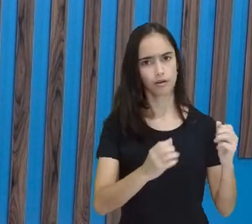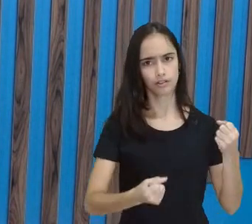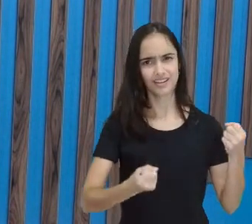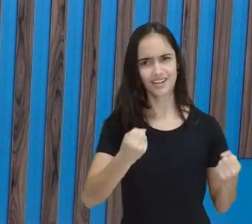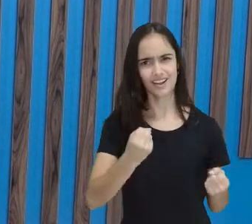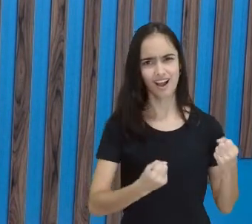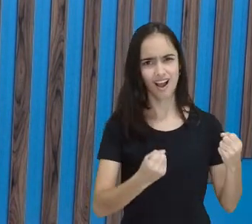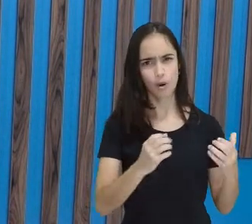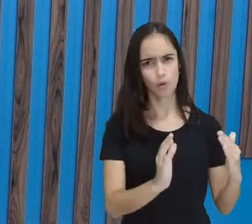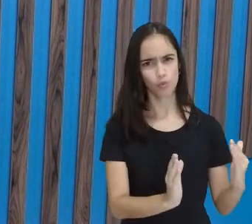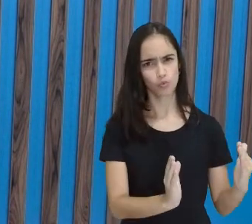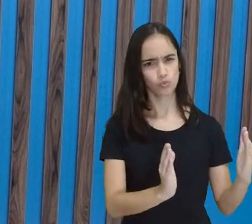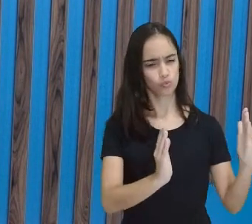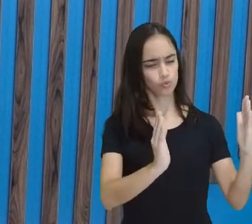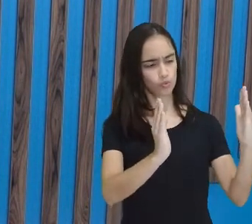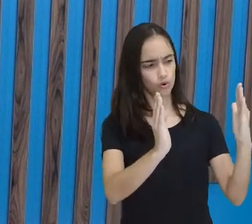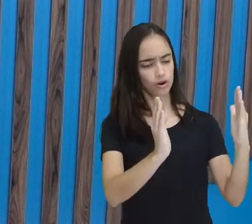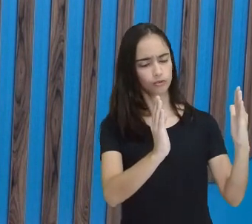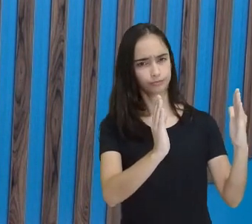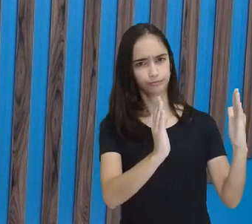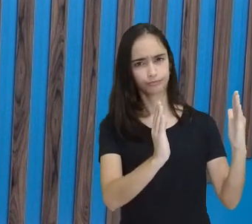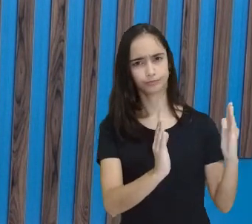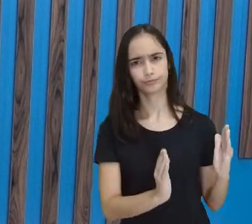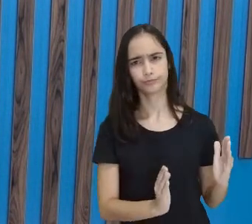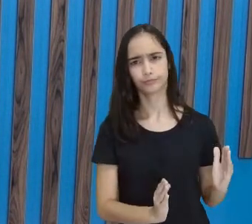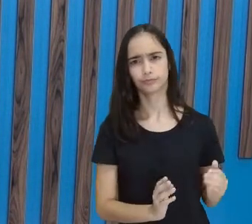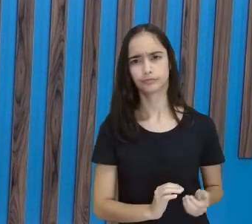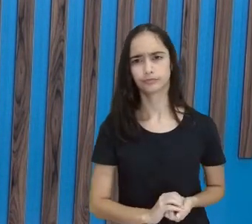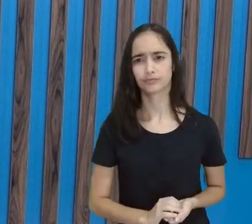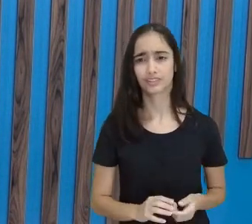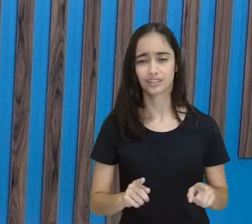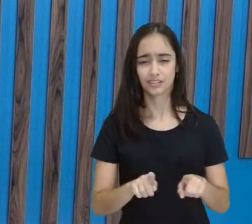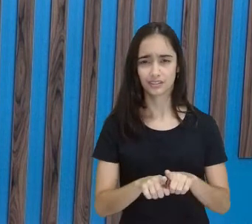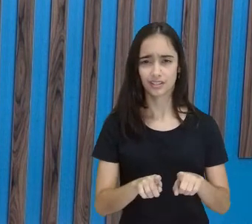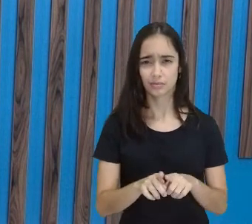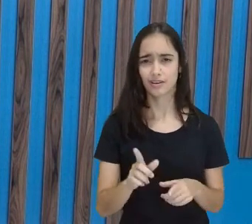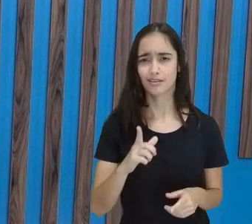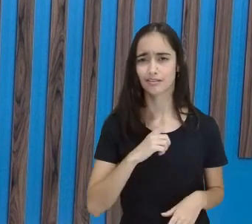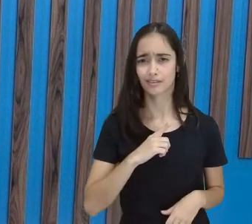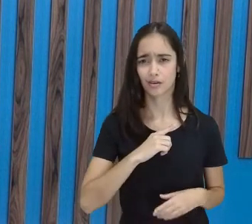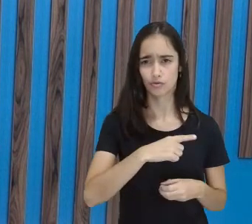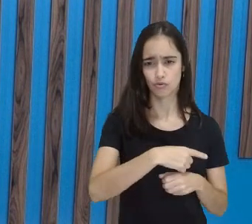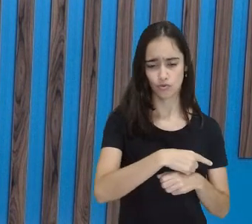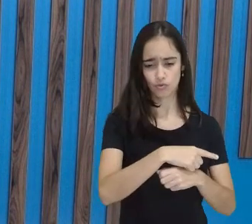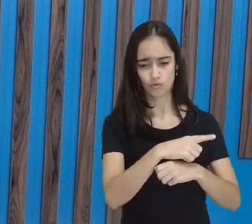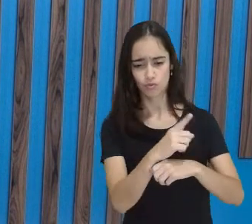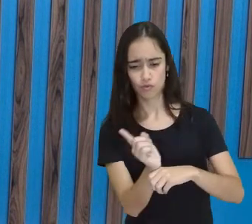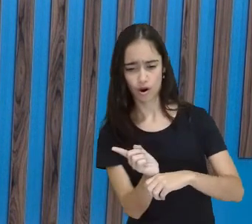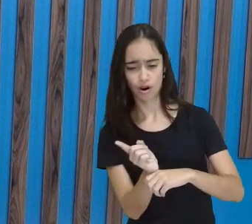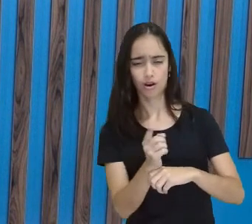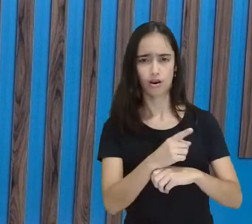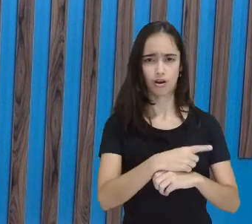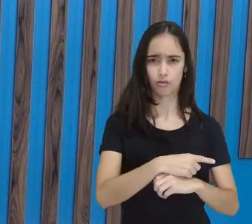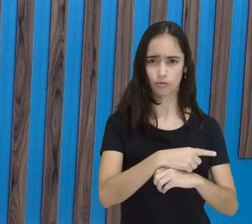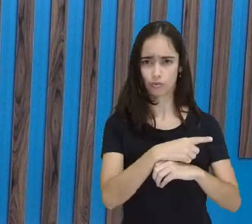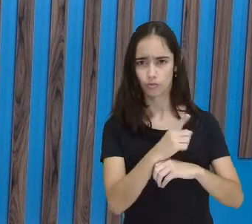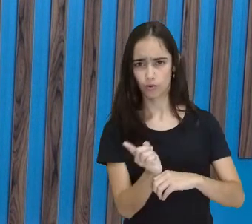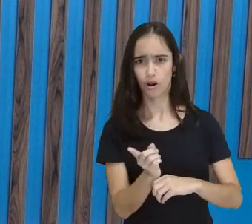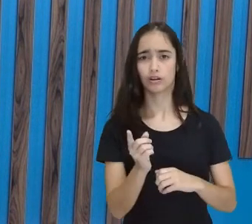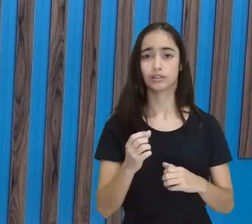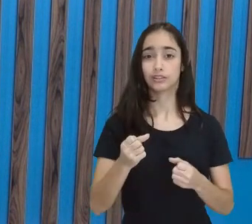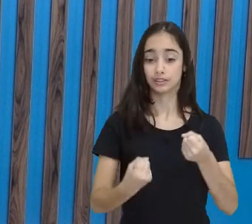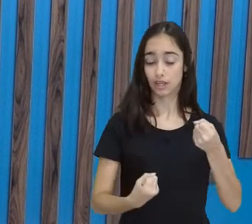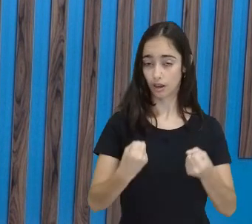Temos aqui como modelo essa bomba aqui de combustível. Temos essa ilustração aqui, que é o que nós encontramos nos painéis dos carros,